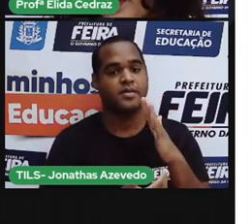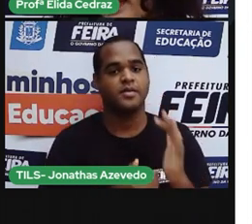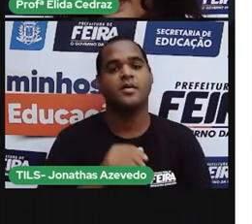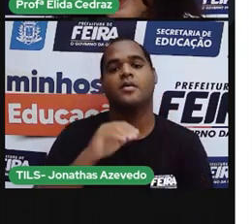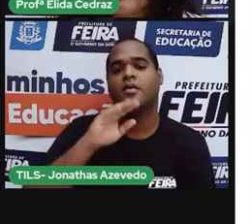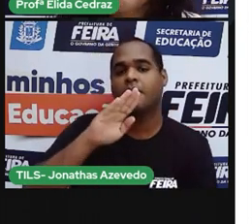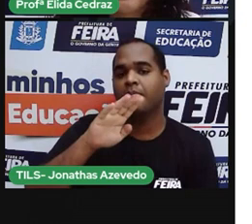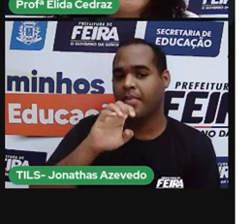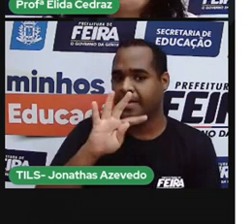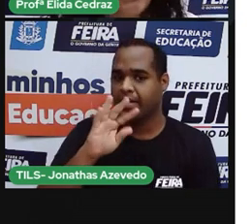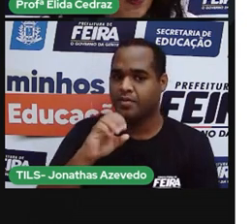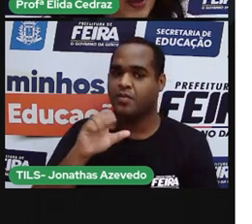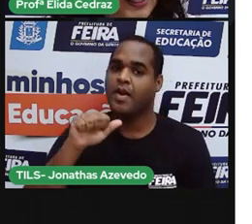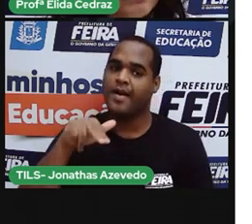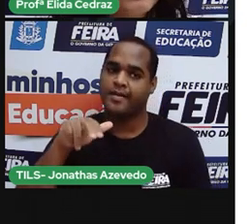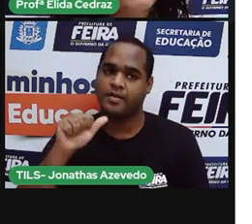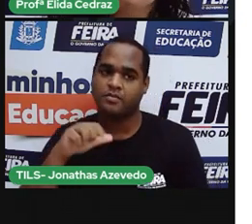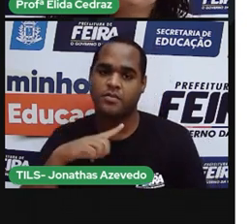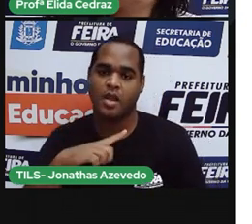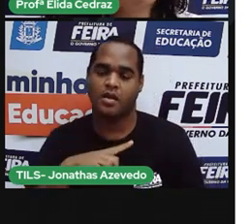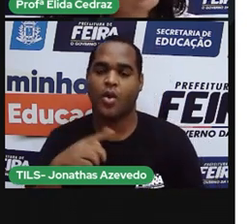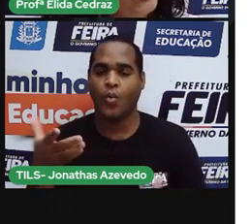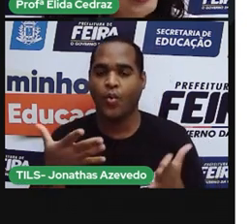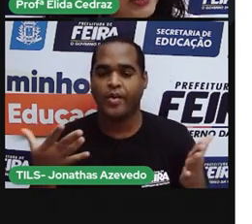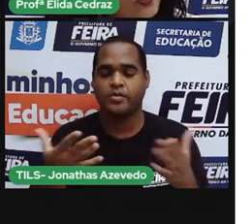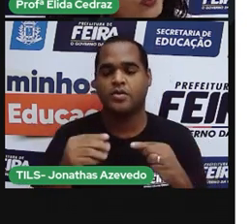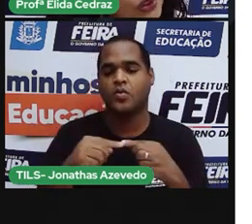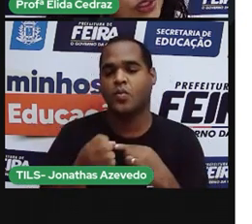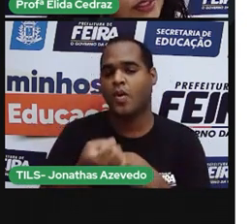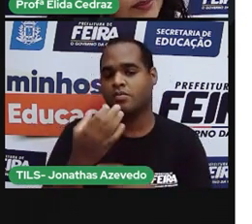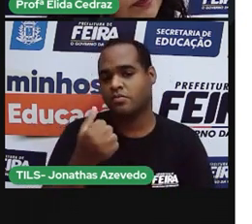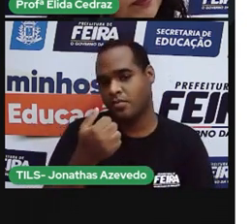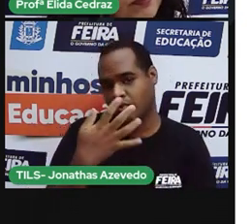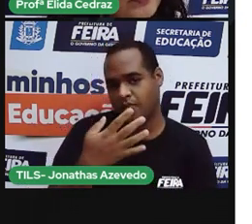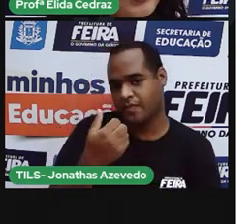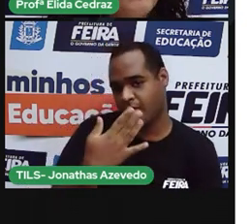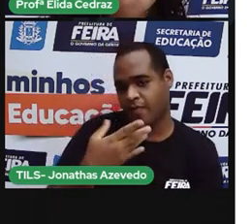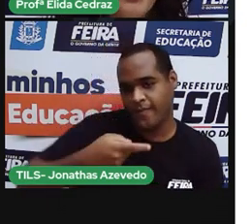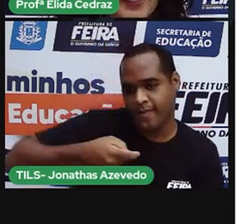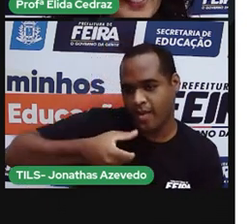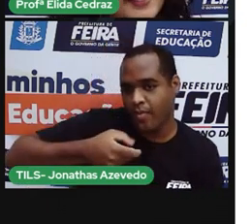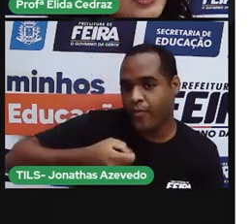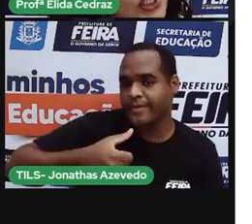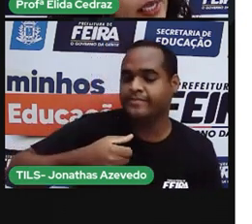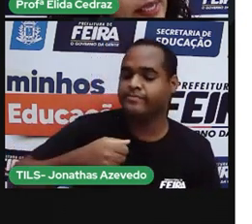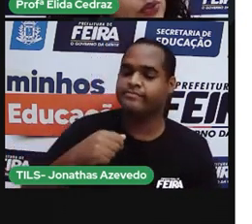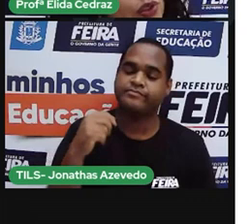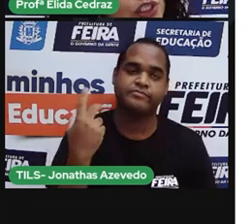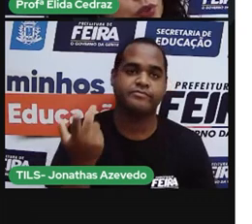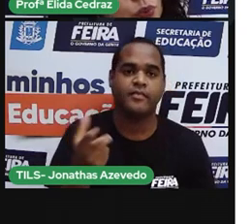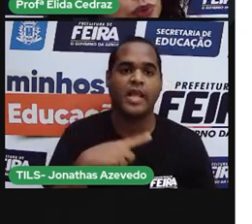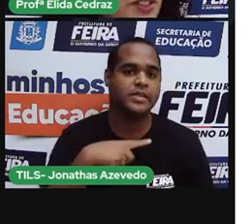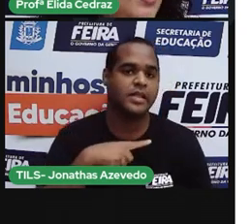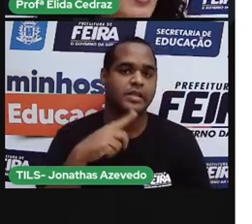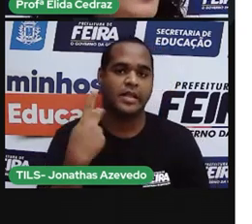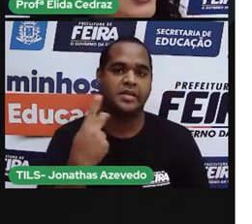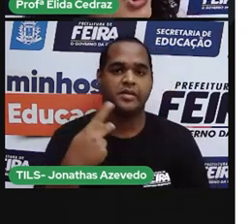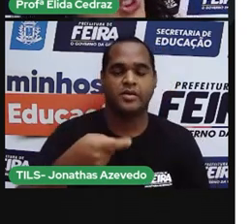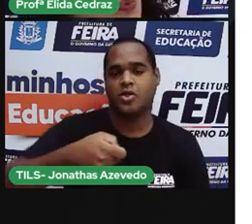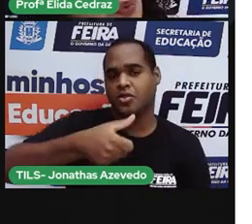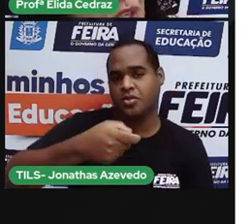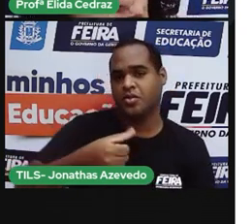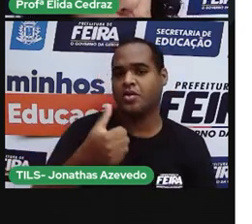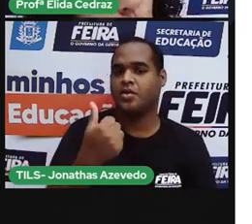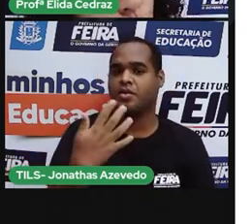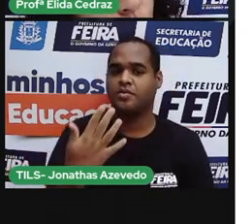Beto e Ana agora têm 14 gudes. Por que que eles têm 14 gudes? Eles